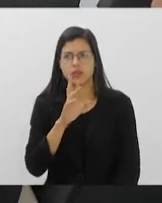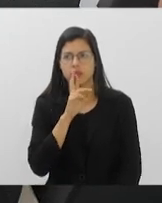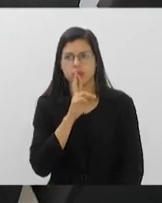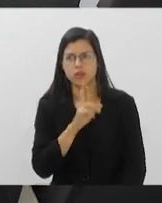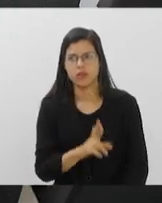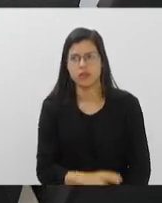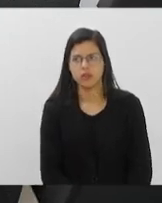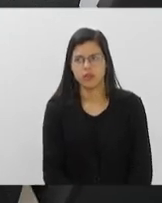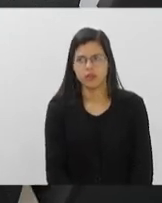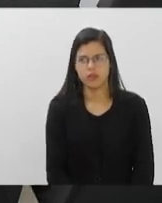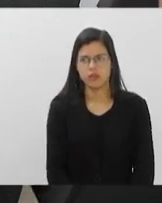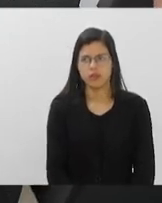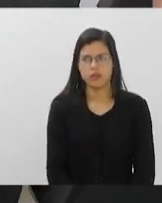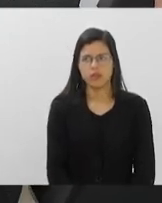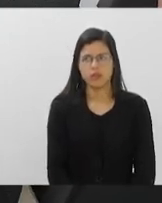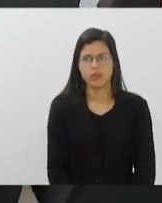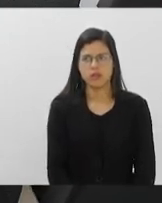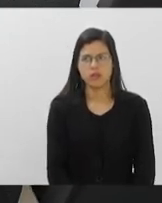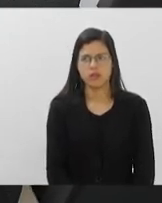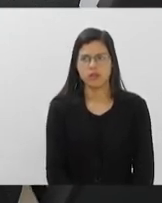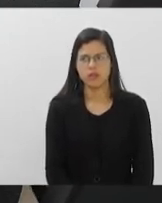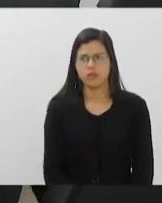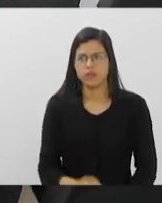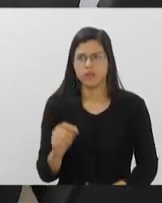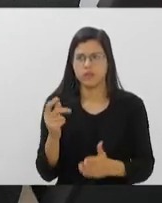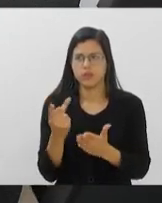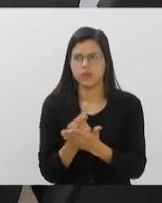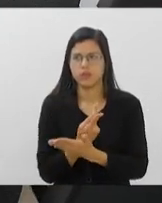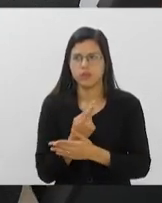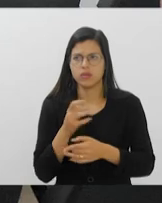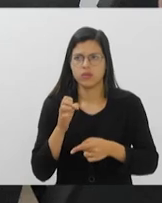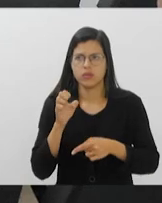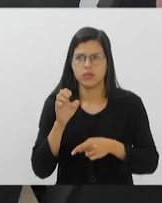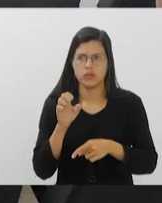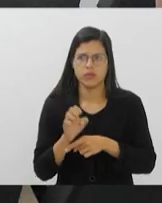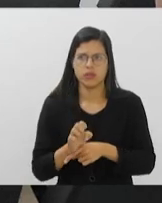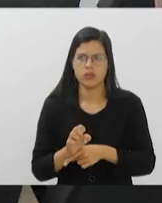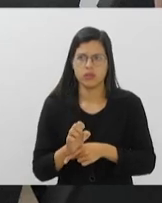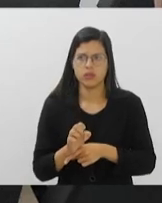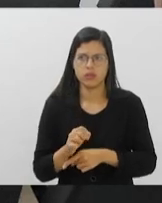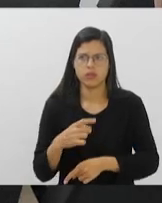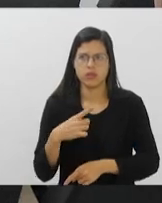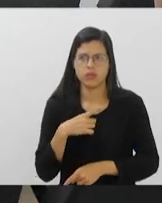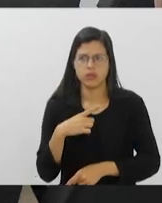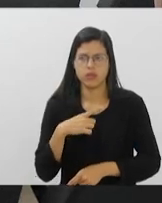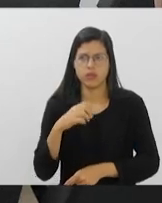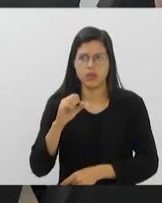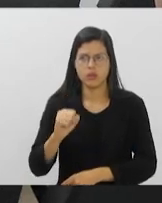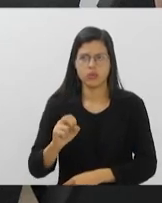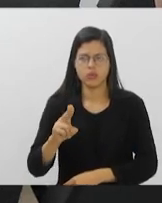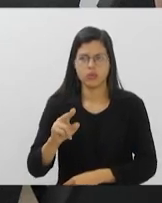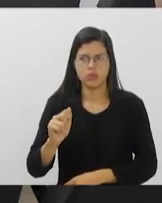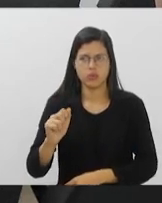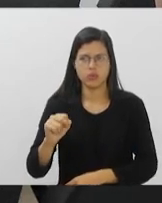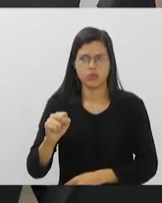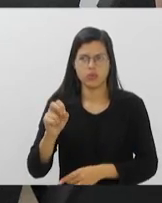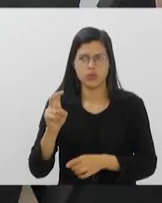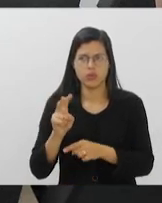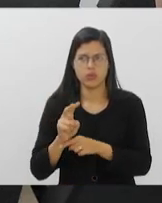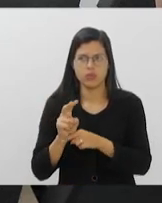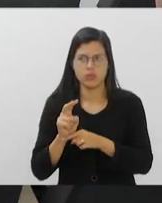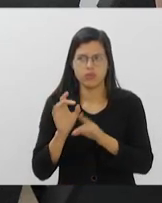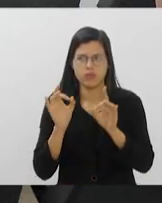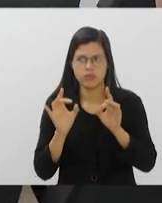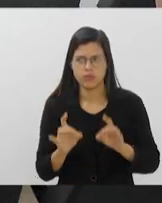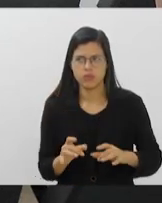Senor pode pegar o microfone pode eh o que acontece o estado ele tem um o suas tem um serviço de proteção especial que aí faz o